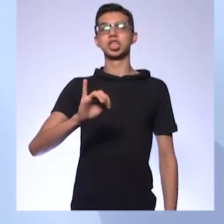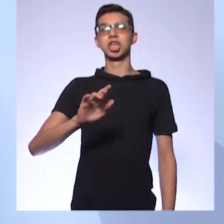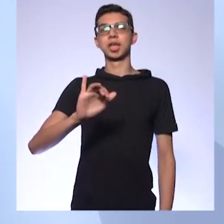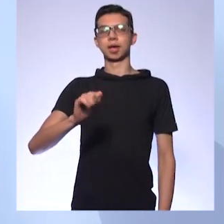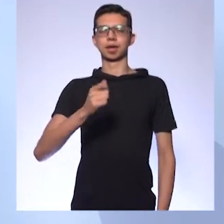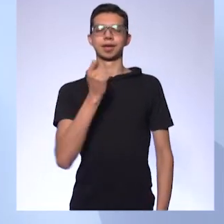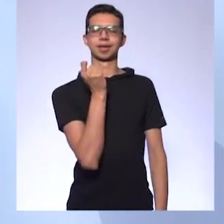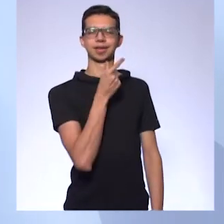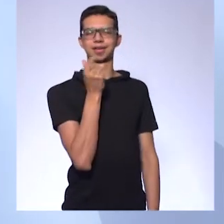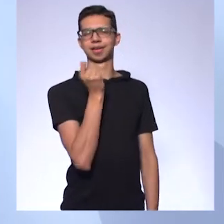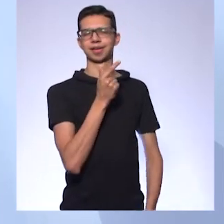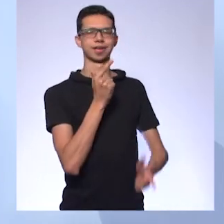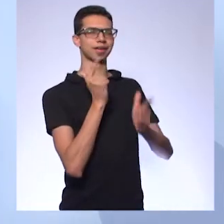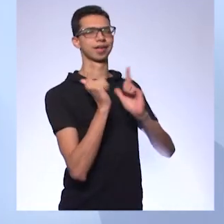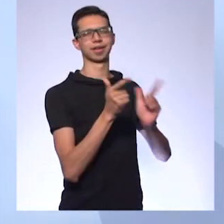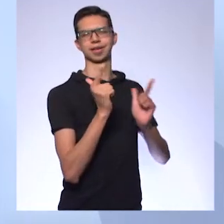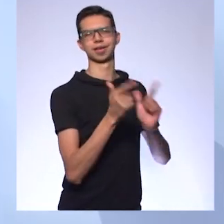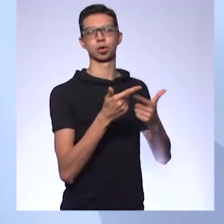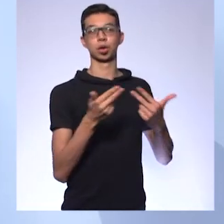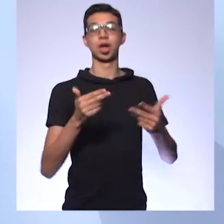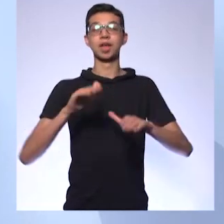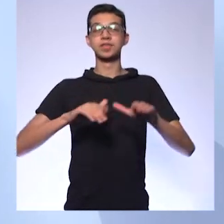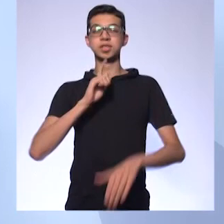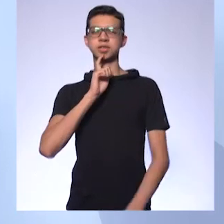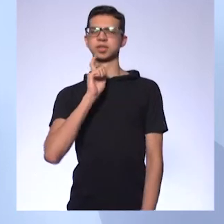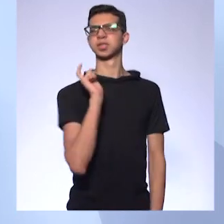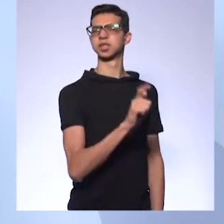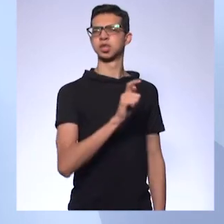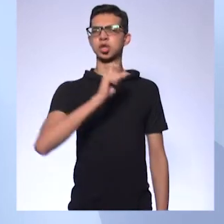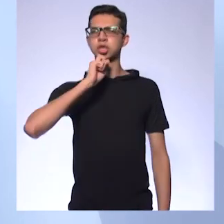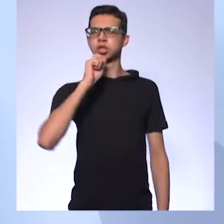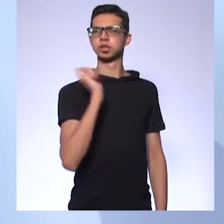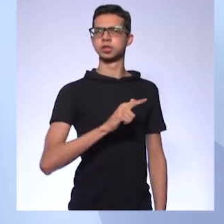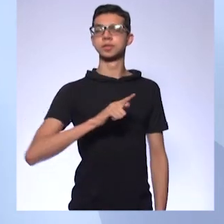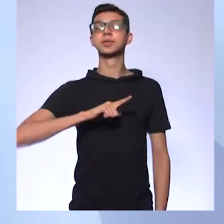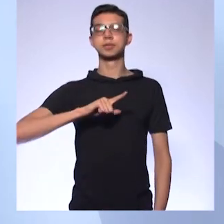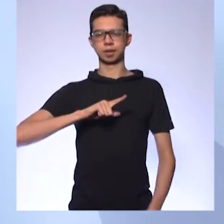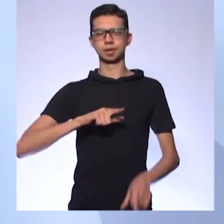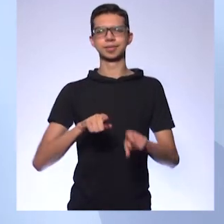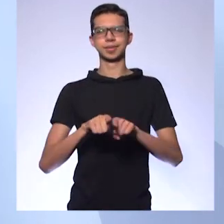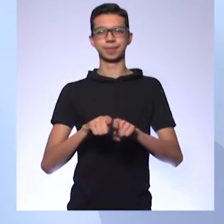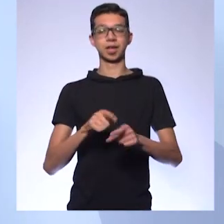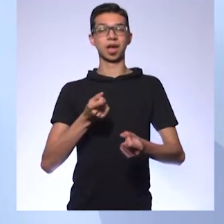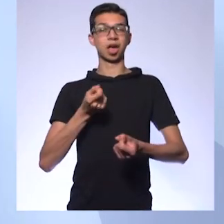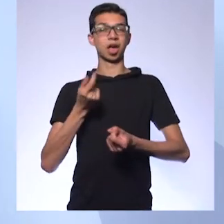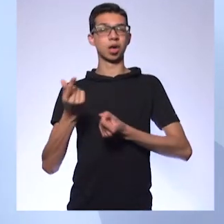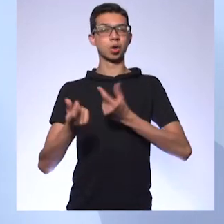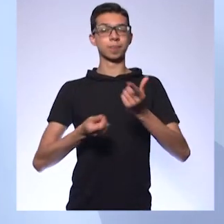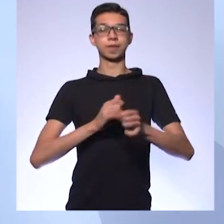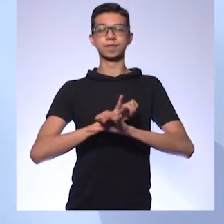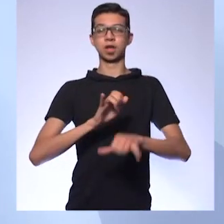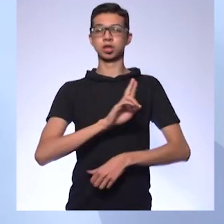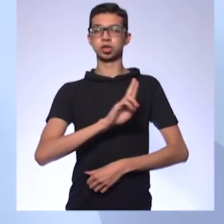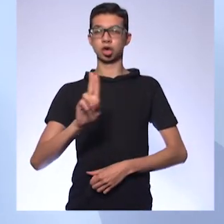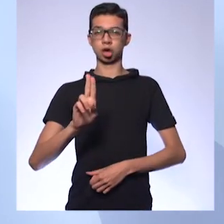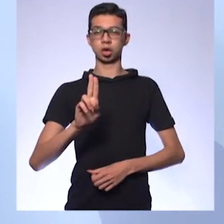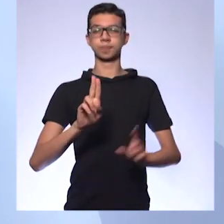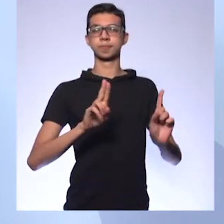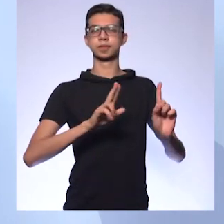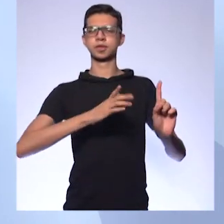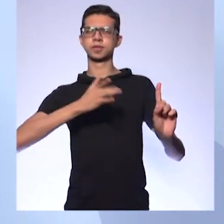sarro, algumas com palavrões, né, algumas ofendendo. As que ofendem, dizendo o nome, são cantigas